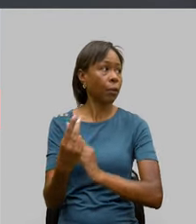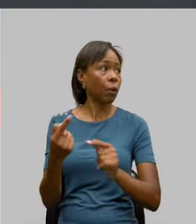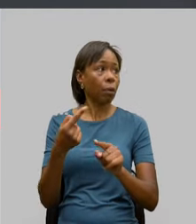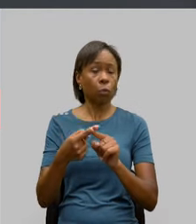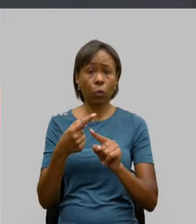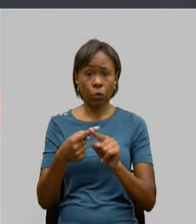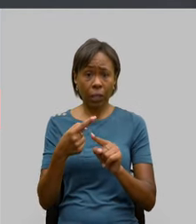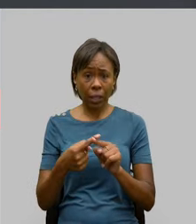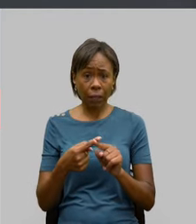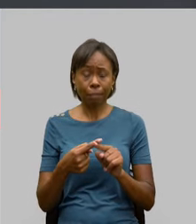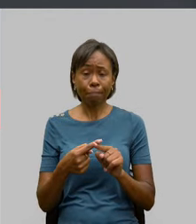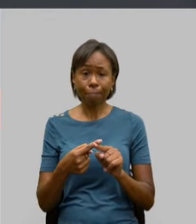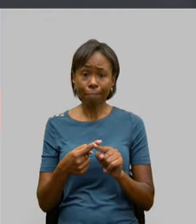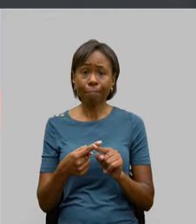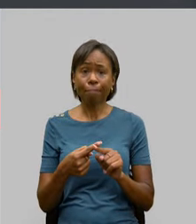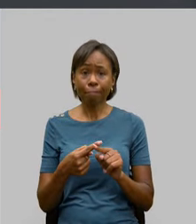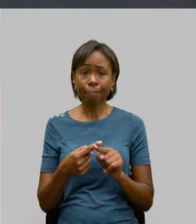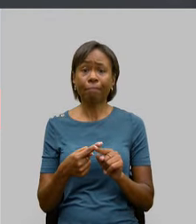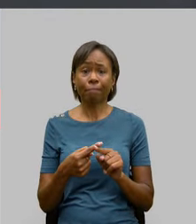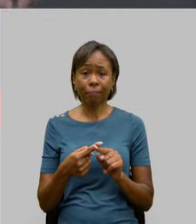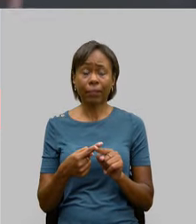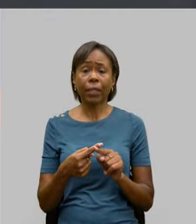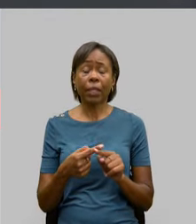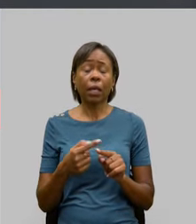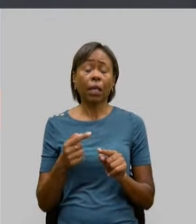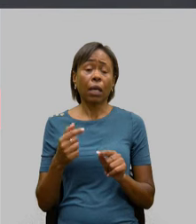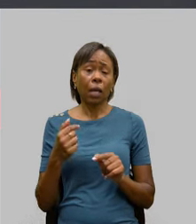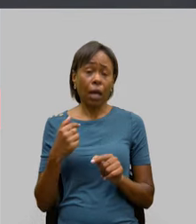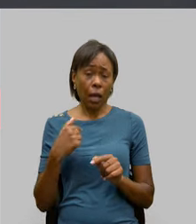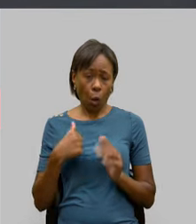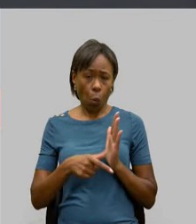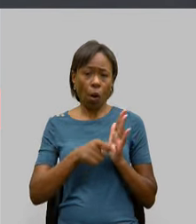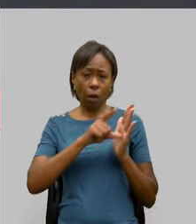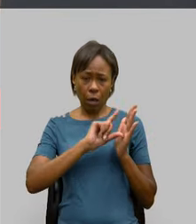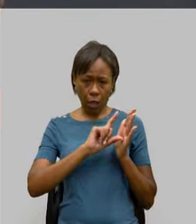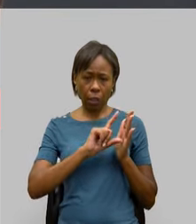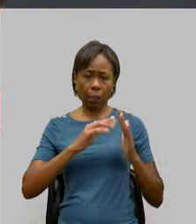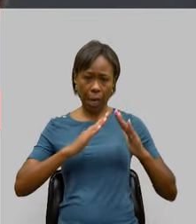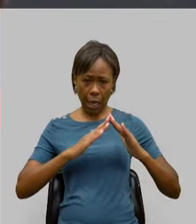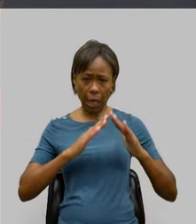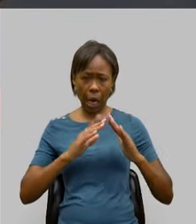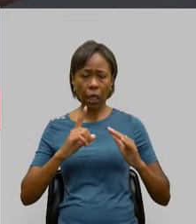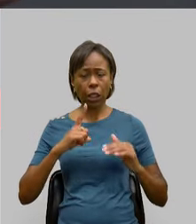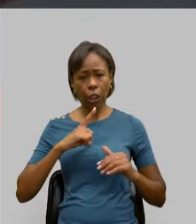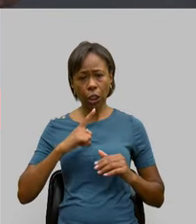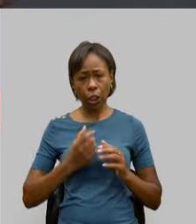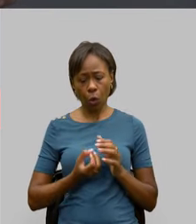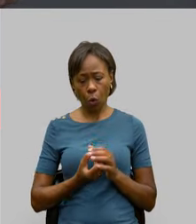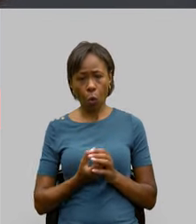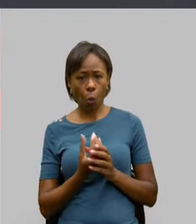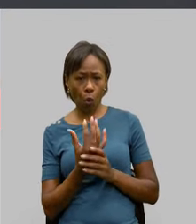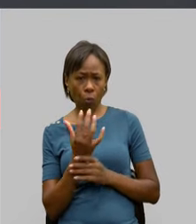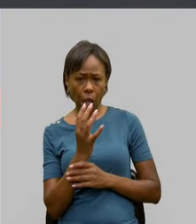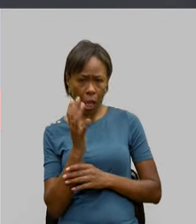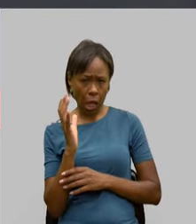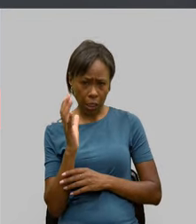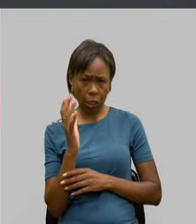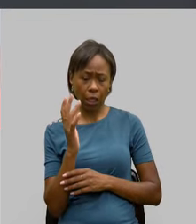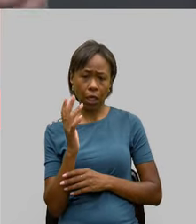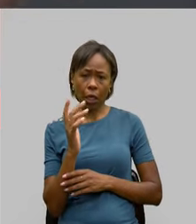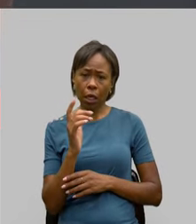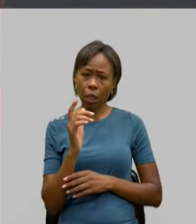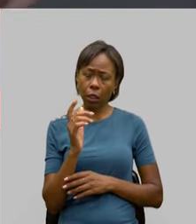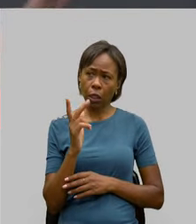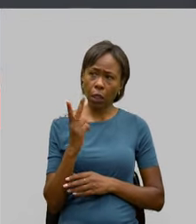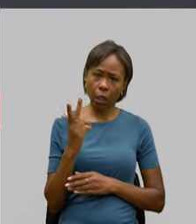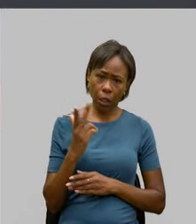porque eu tive um pé de planta arrancado E ingenuamente eu chamei a polícia era uma era um pé